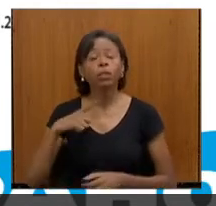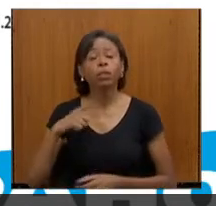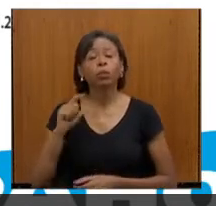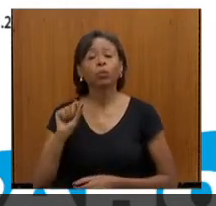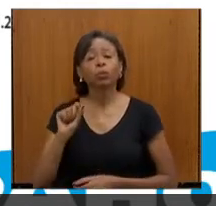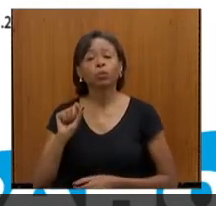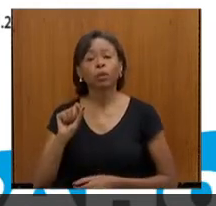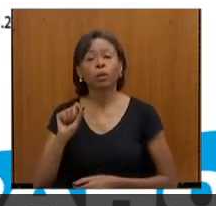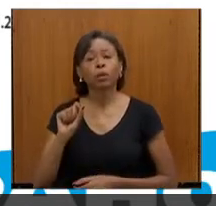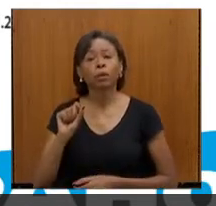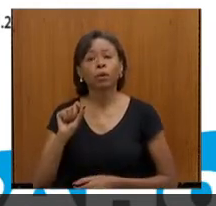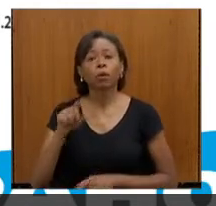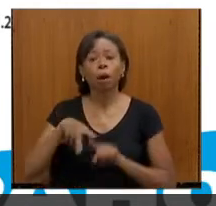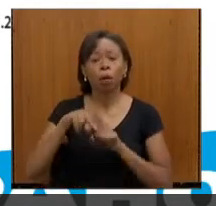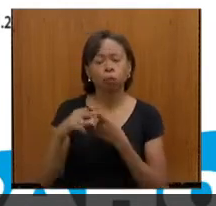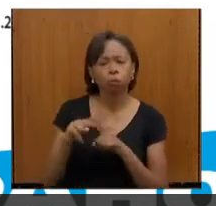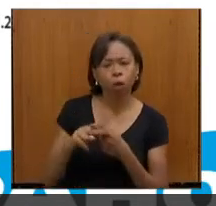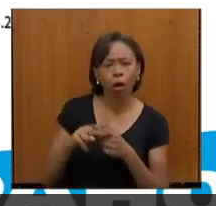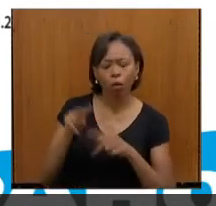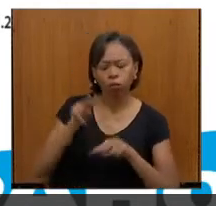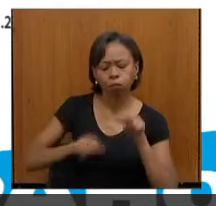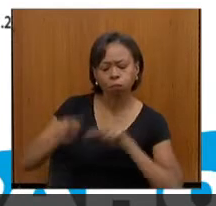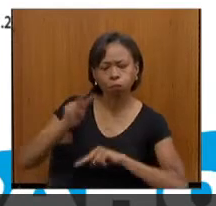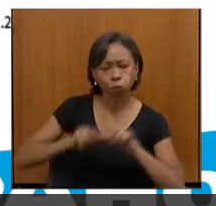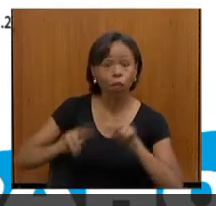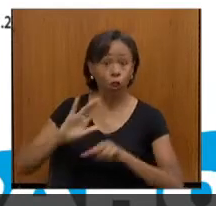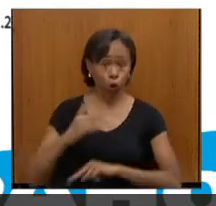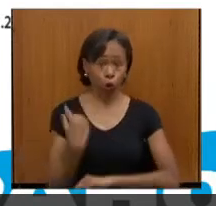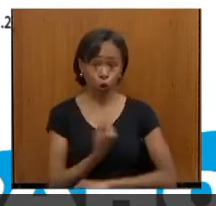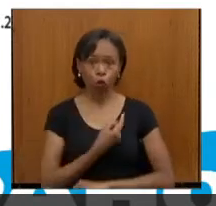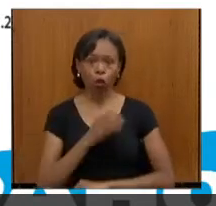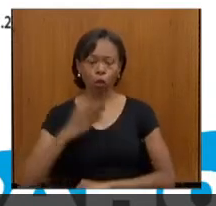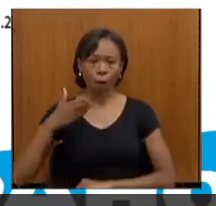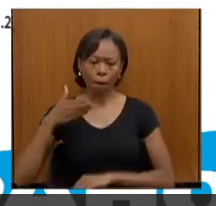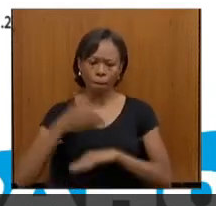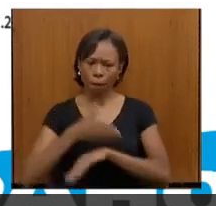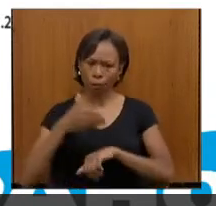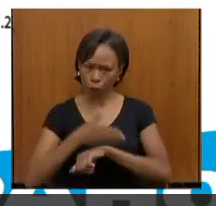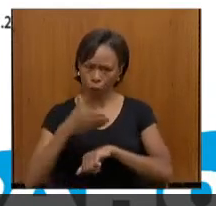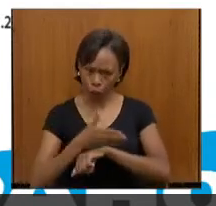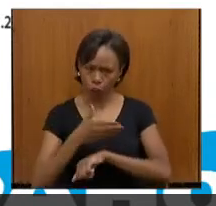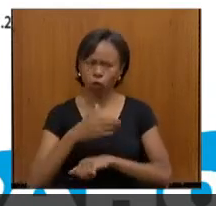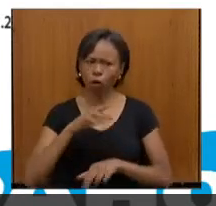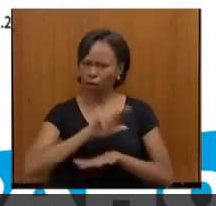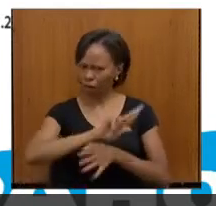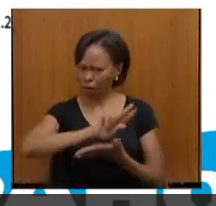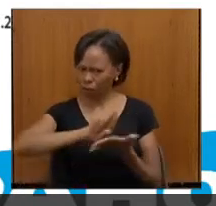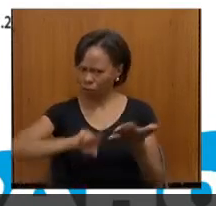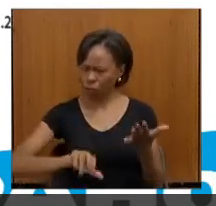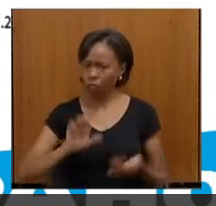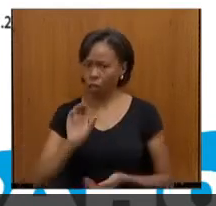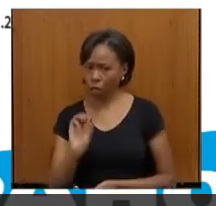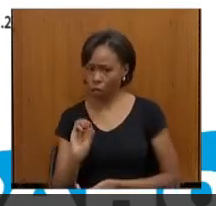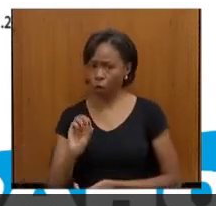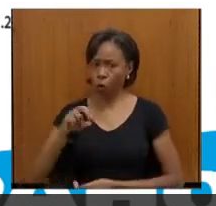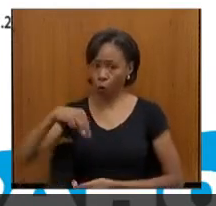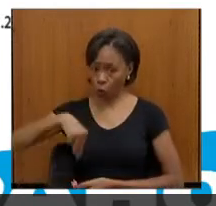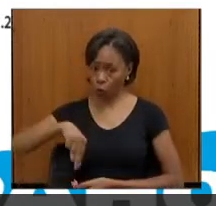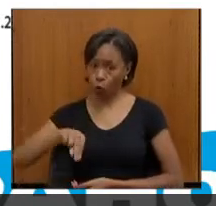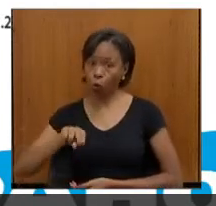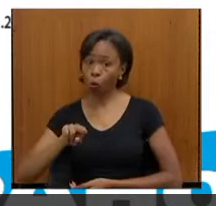uma revisão sistemática da qual participamos vários da Organização Mundial da Saúde, onde